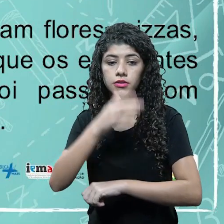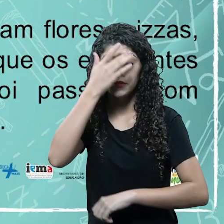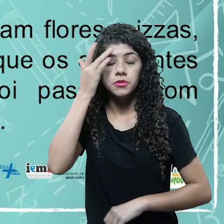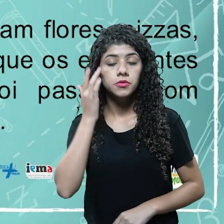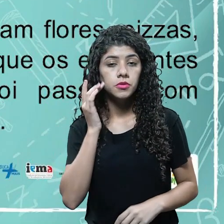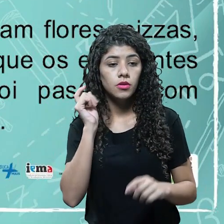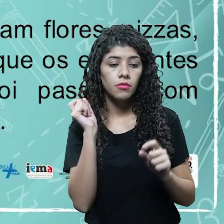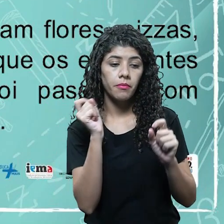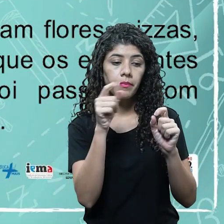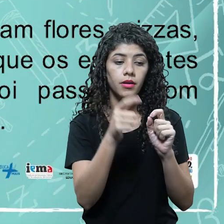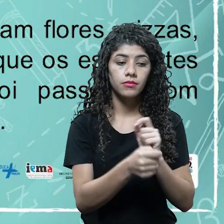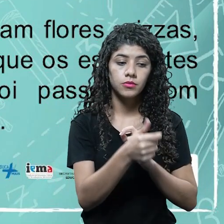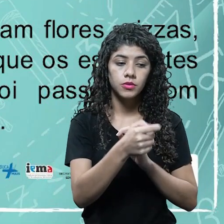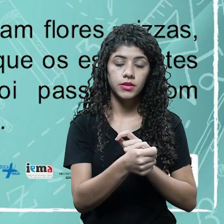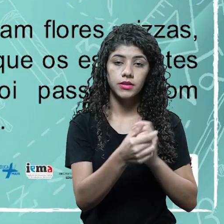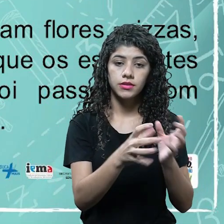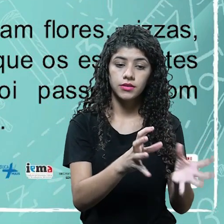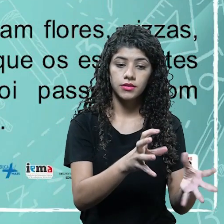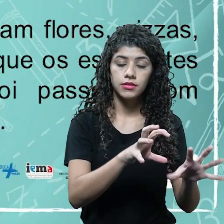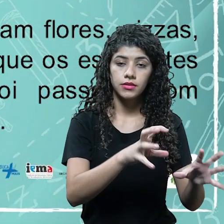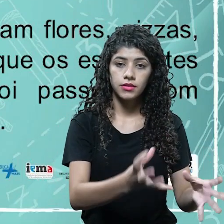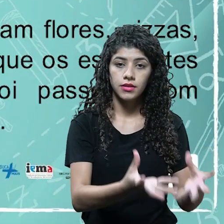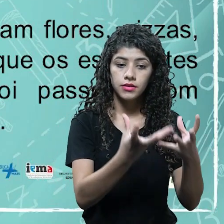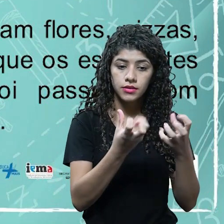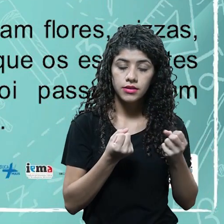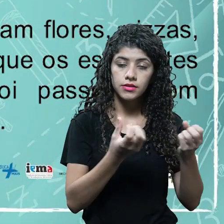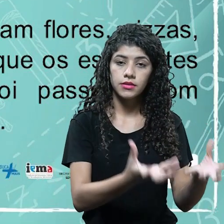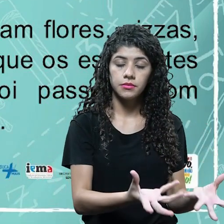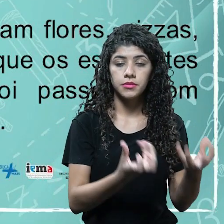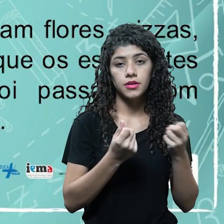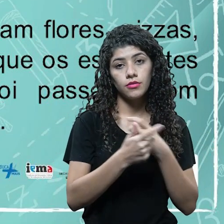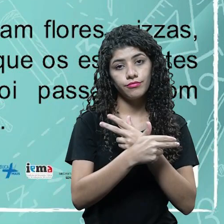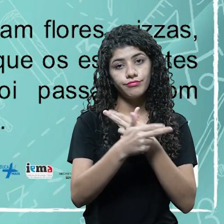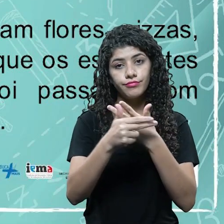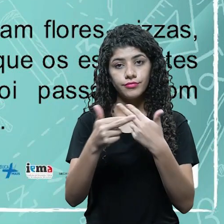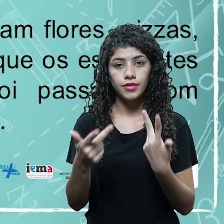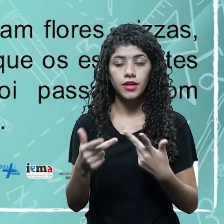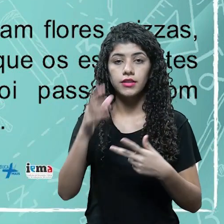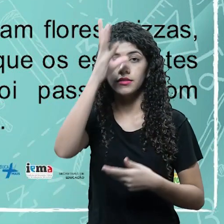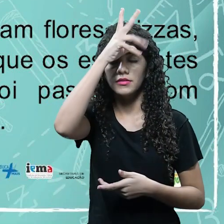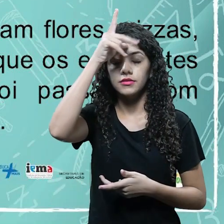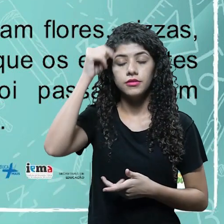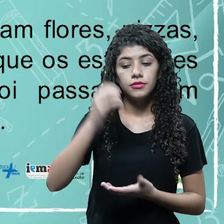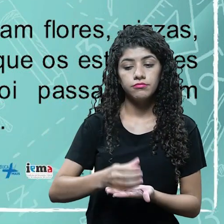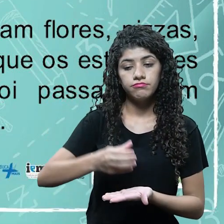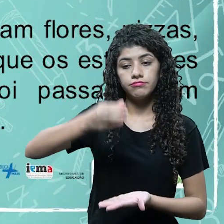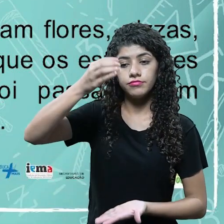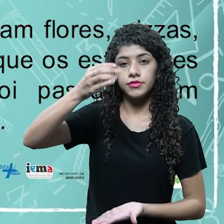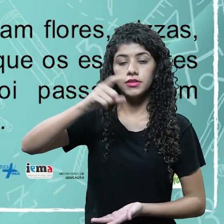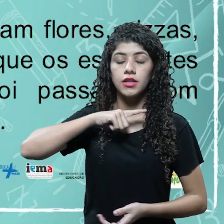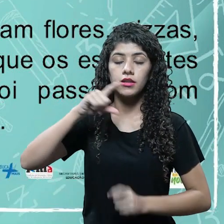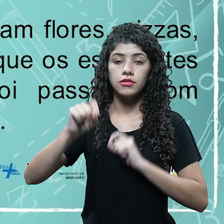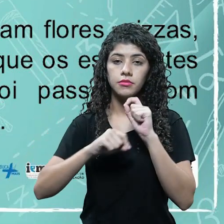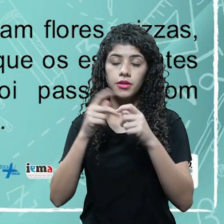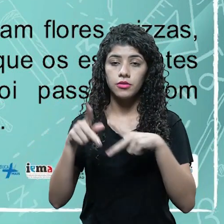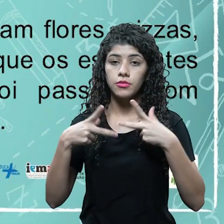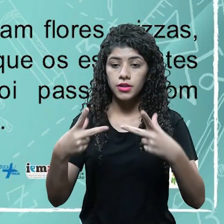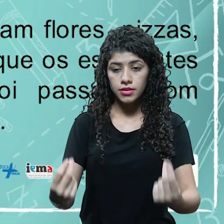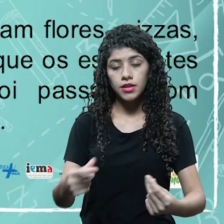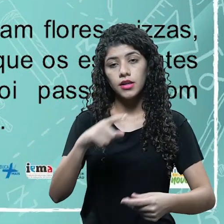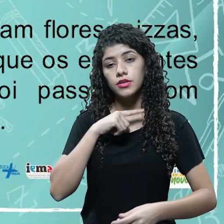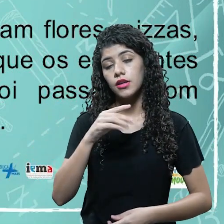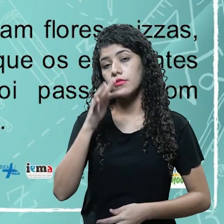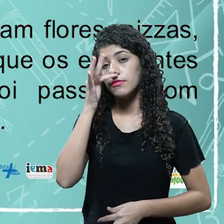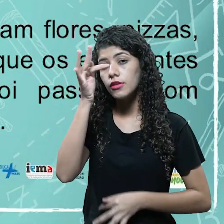eles recebiam muito mais que apenas uma garrafa de coca. Dentre os presentes dessa máquina oferecida haviam flores,